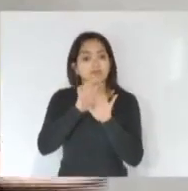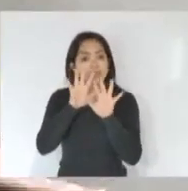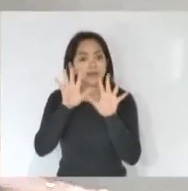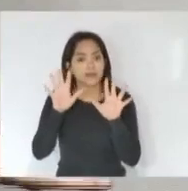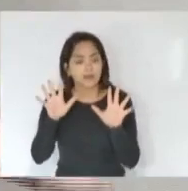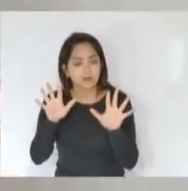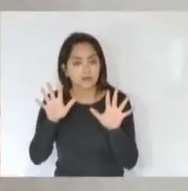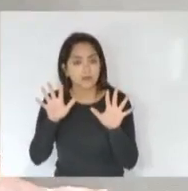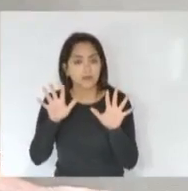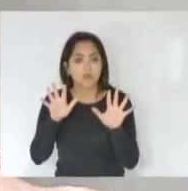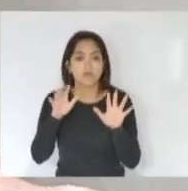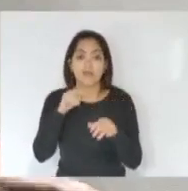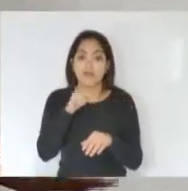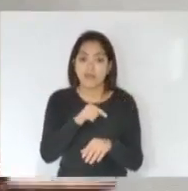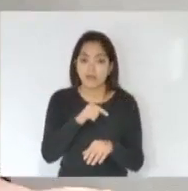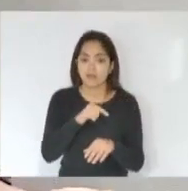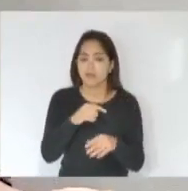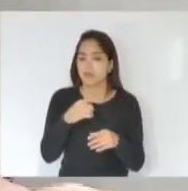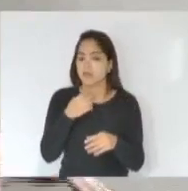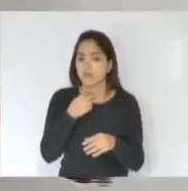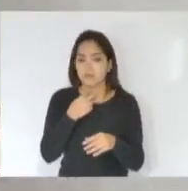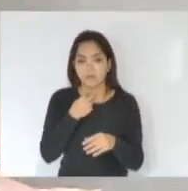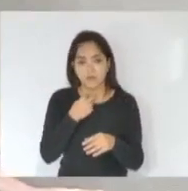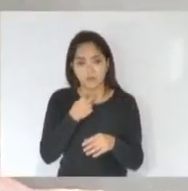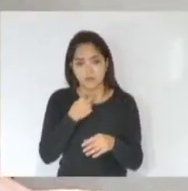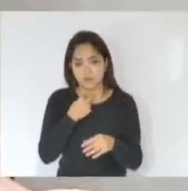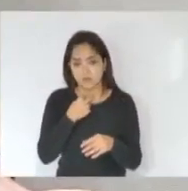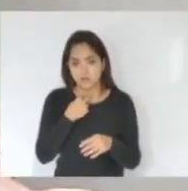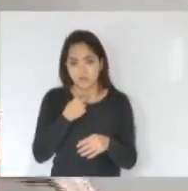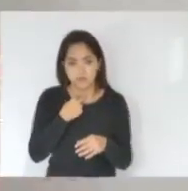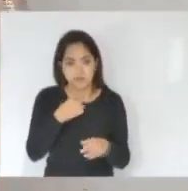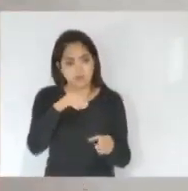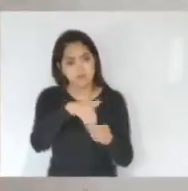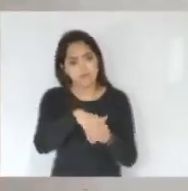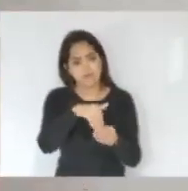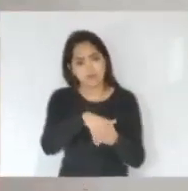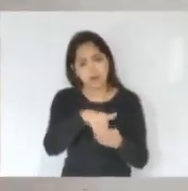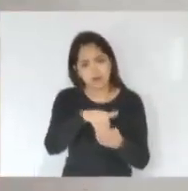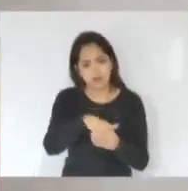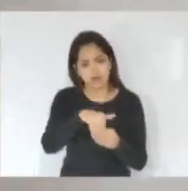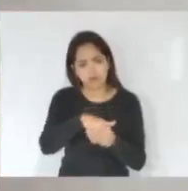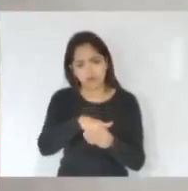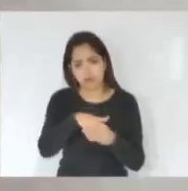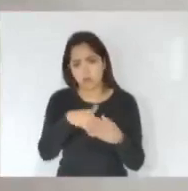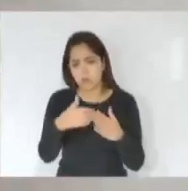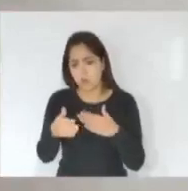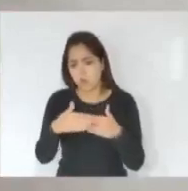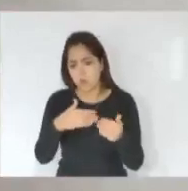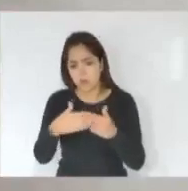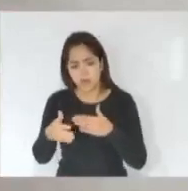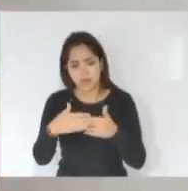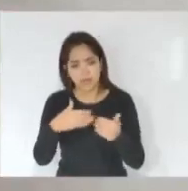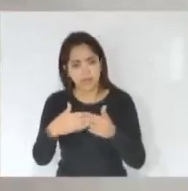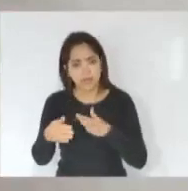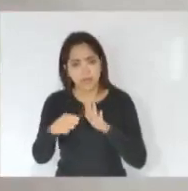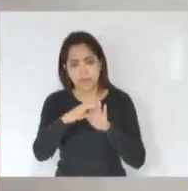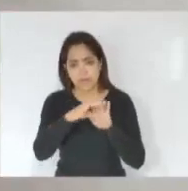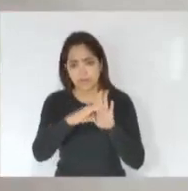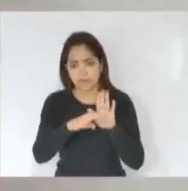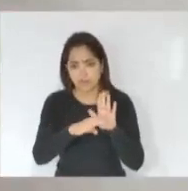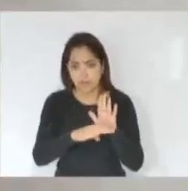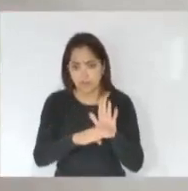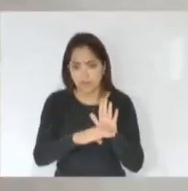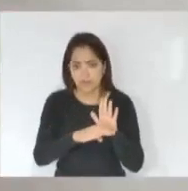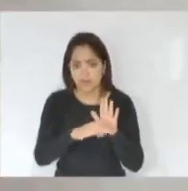O governador não pode condicionar voto em qualquer matéria que seja à liberação de